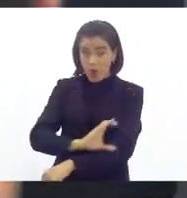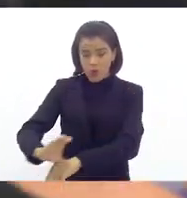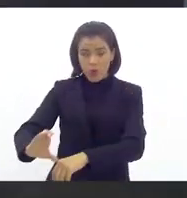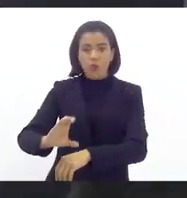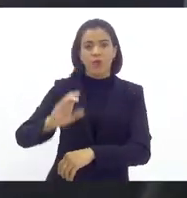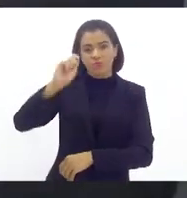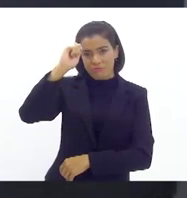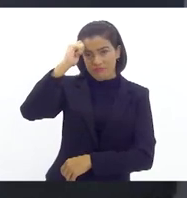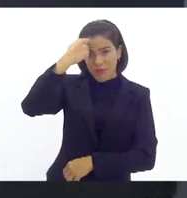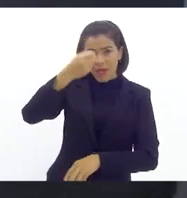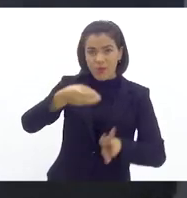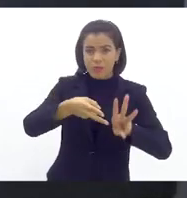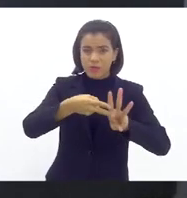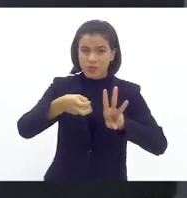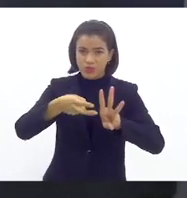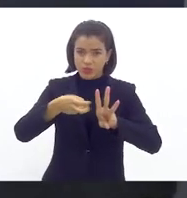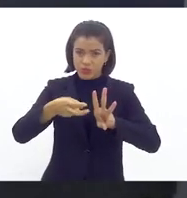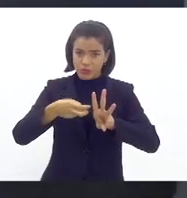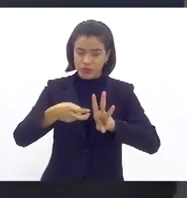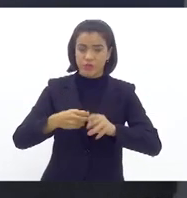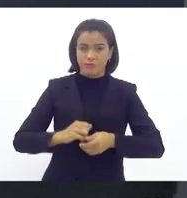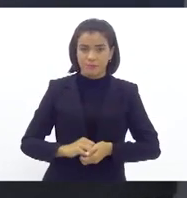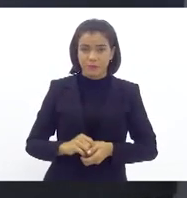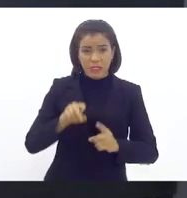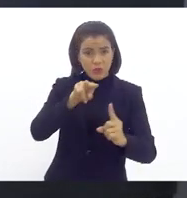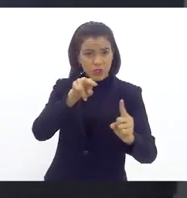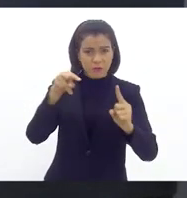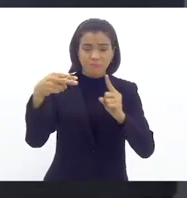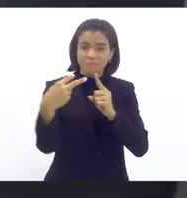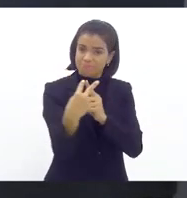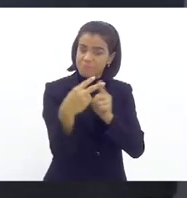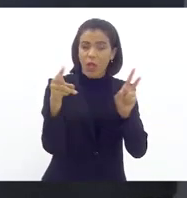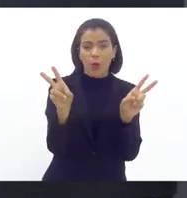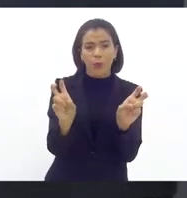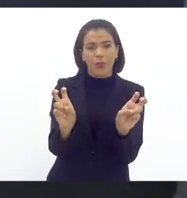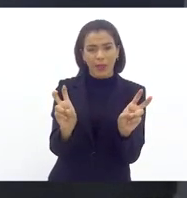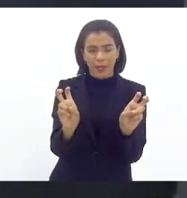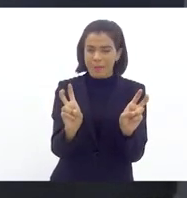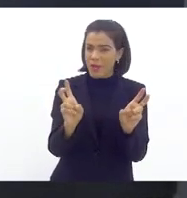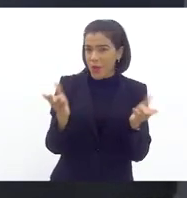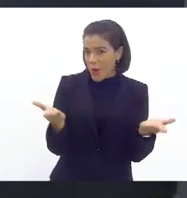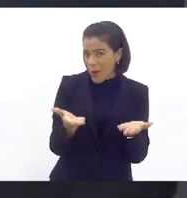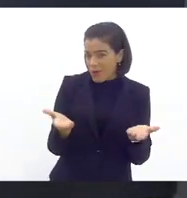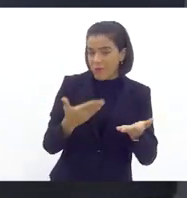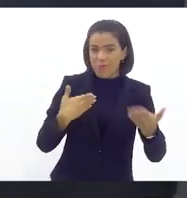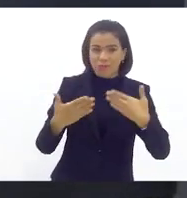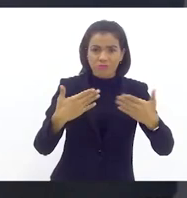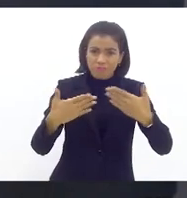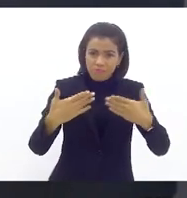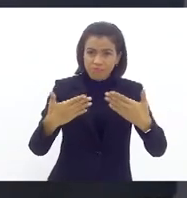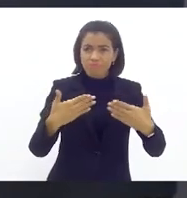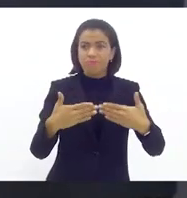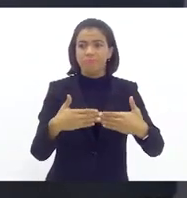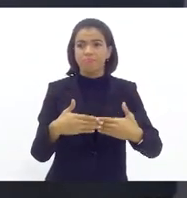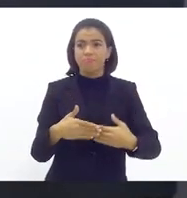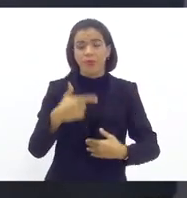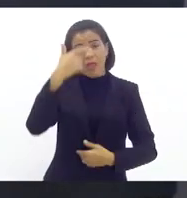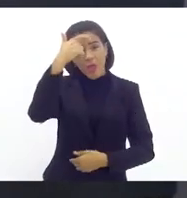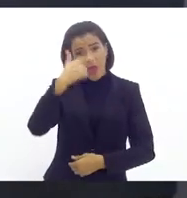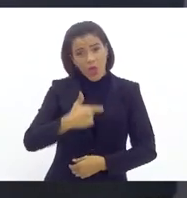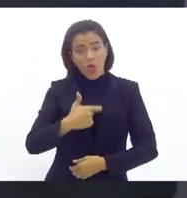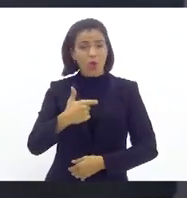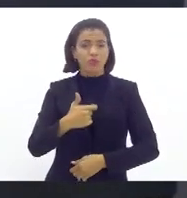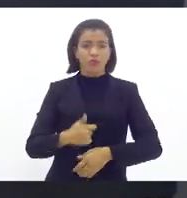avanços e perspectivas. Esse é o tema da nossa audiência, que nós vamos estar dando sequência. Eu vou estar aqui co